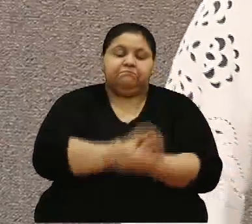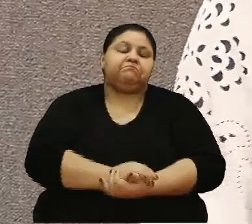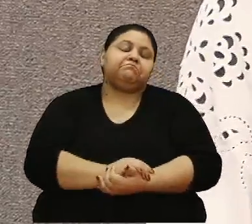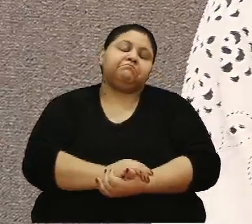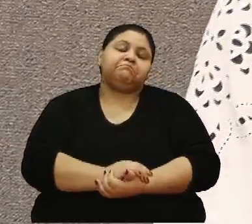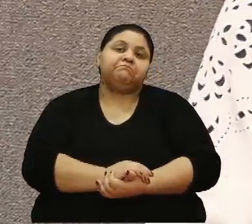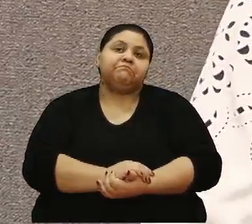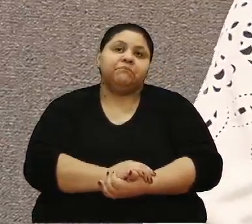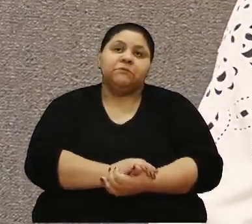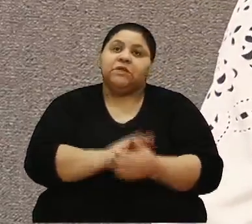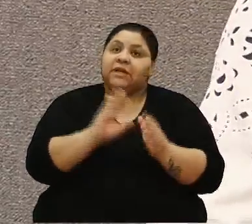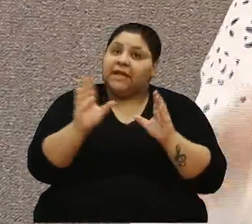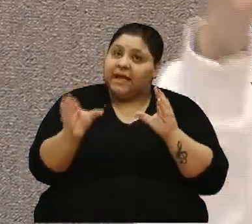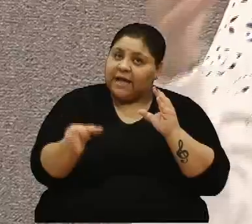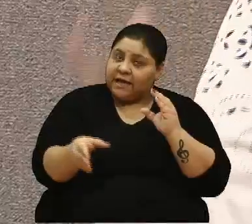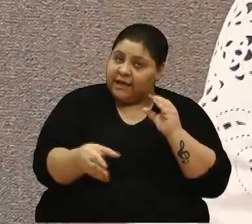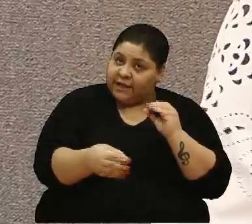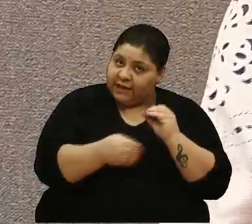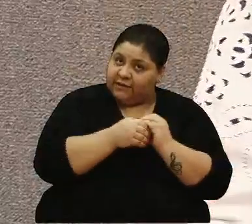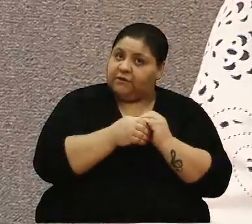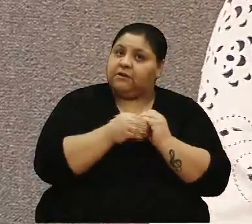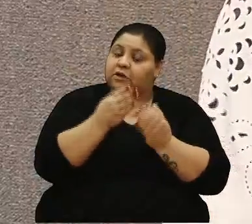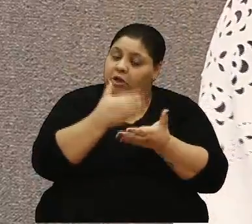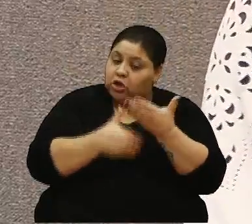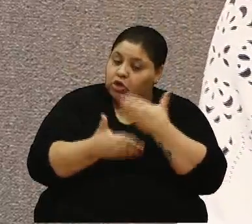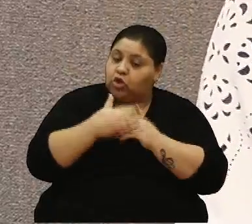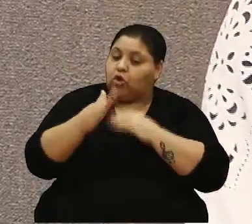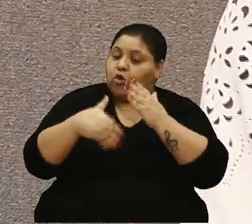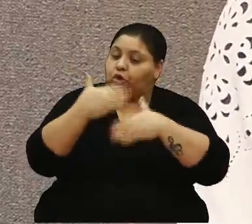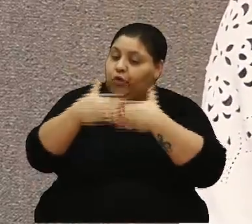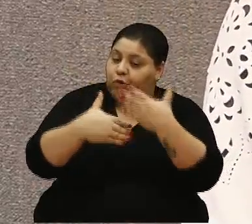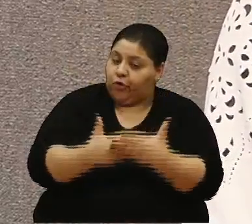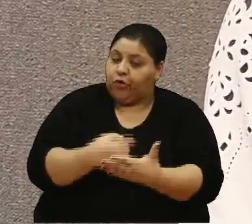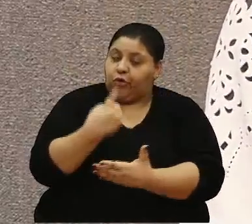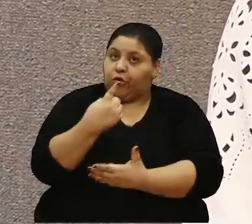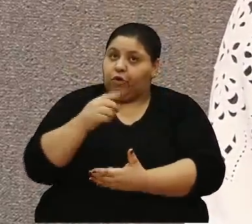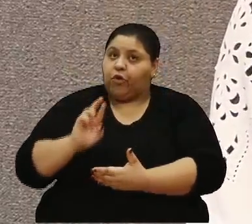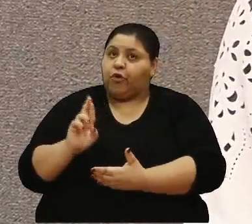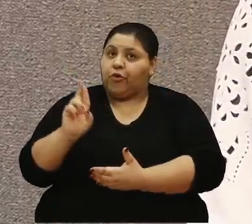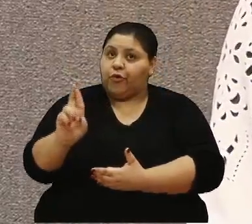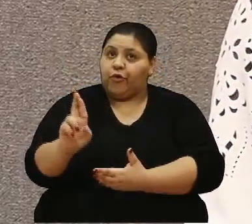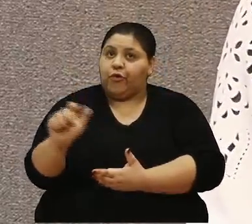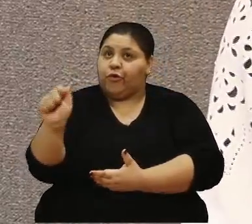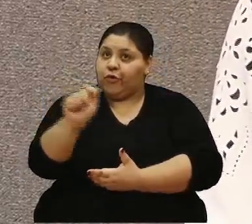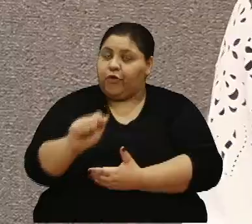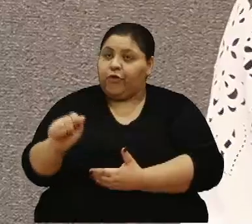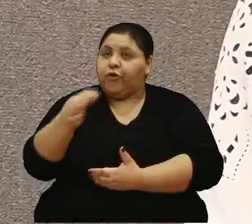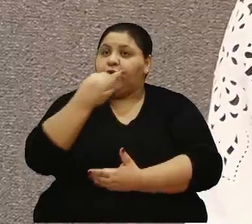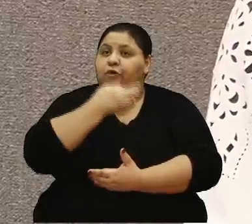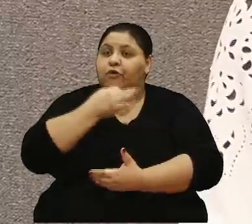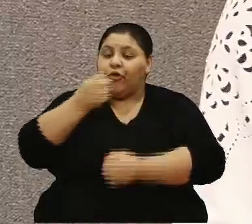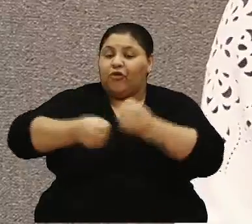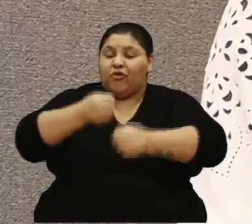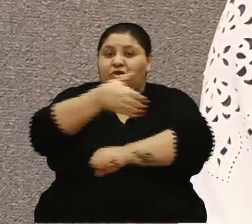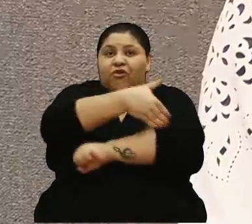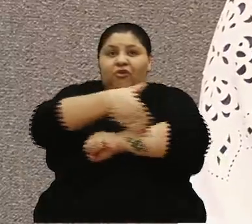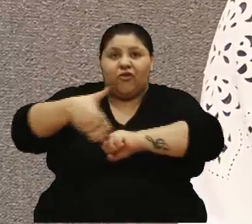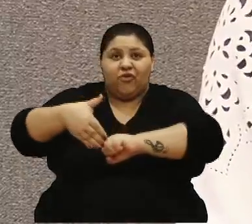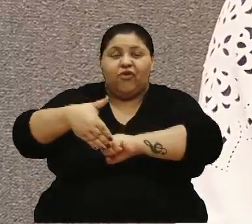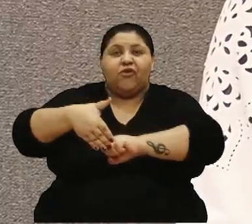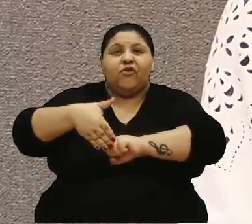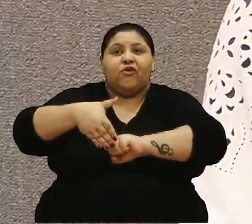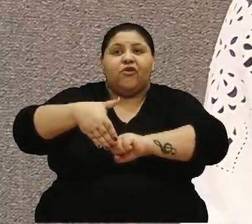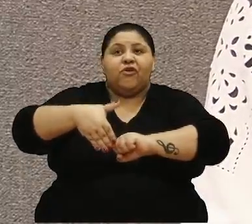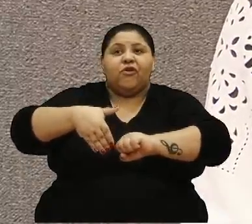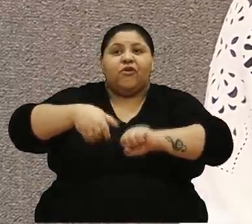que acresce a todo o processo a seguinte redação: um representante da Associação Caxiense de Corredores de Rua,